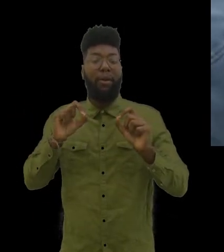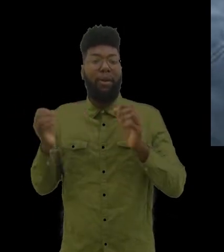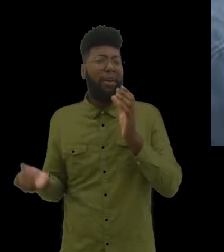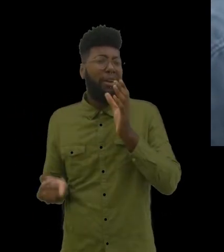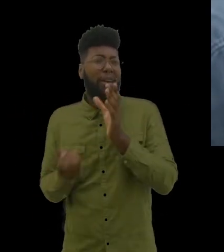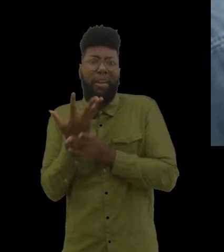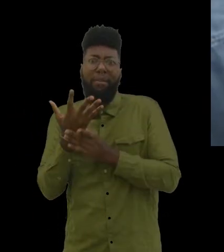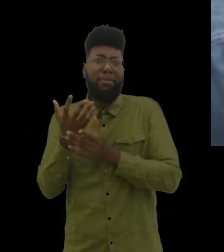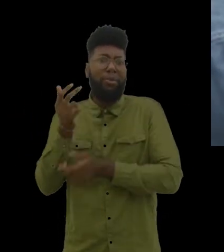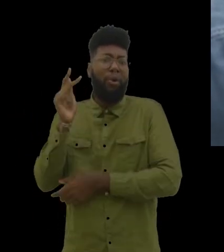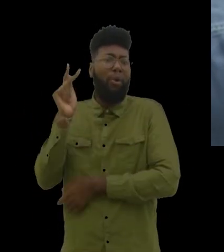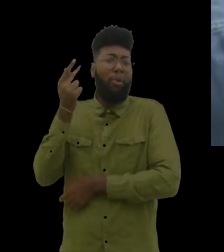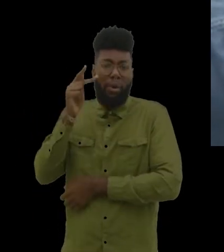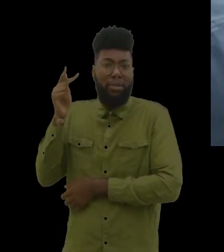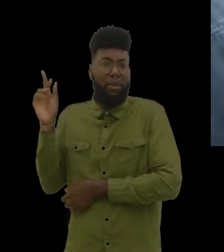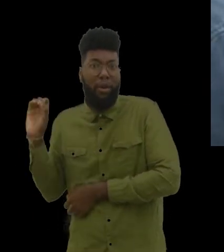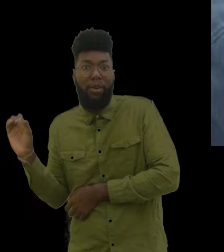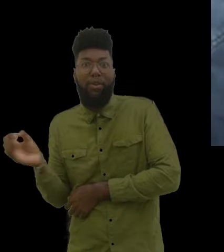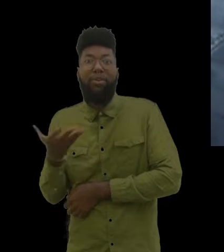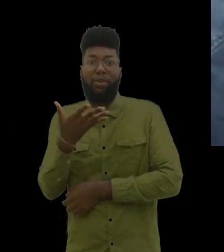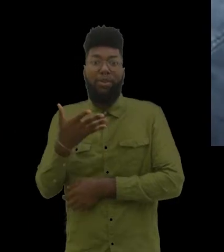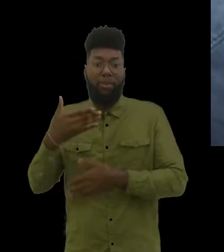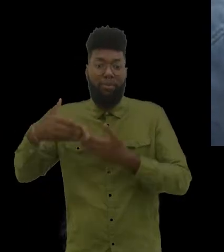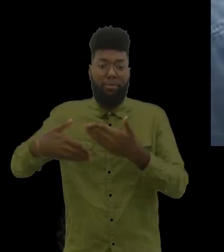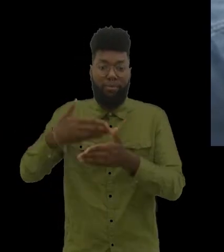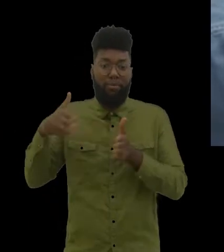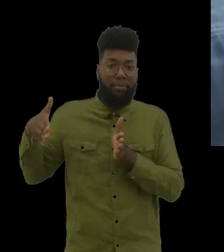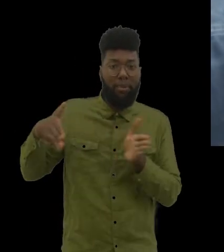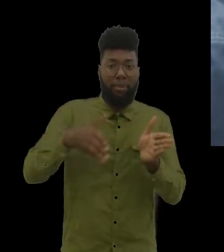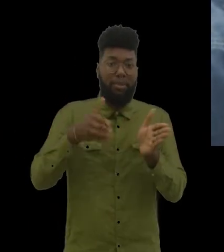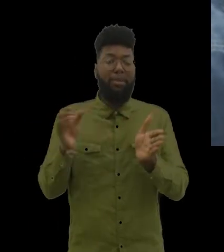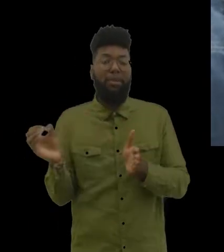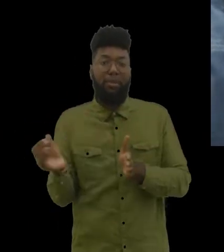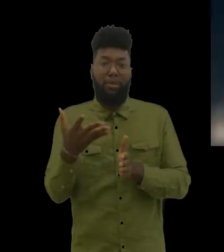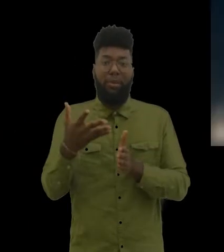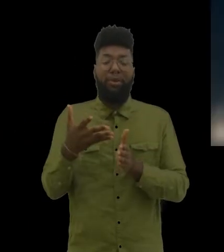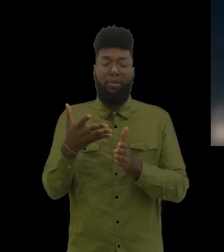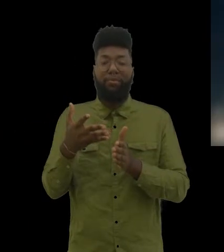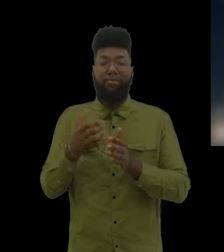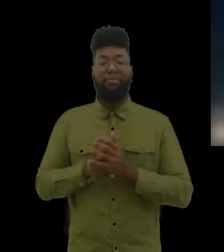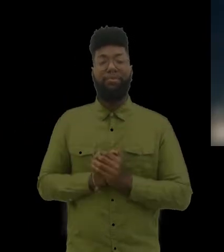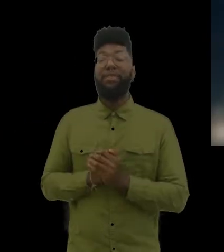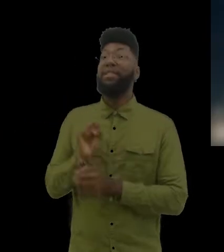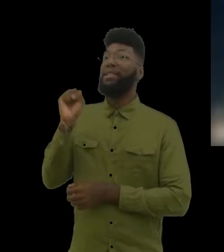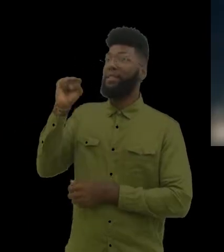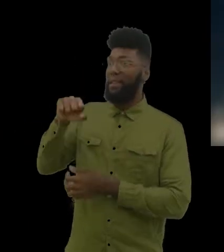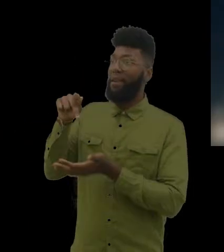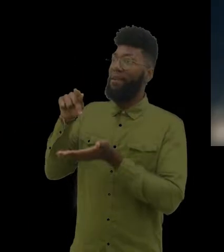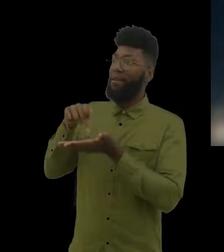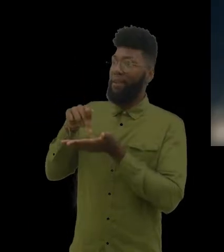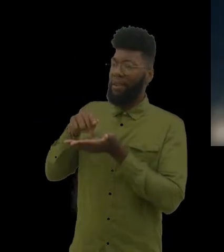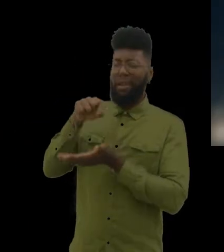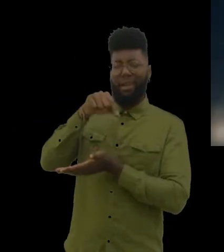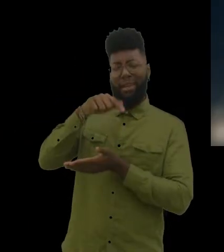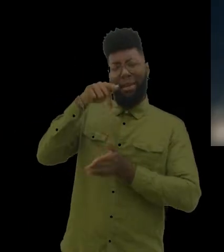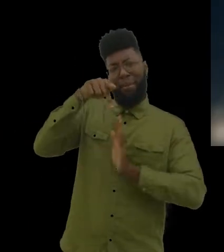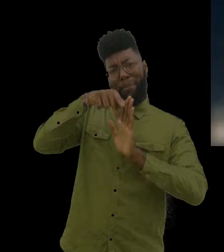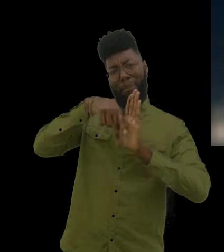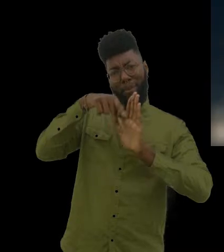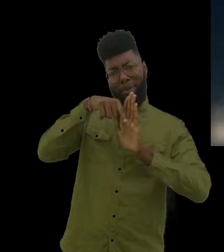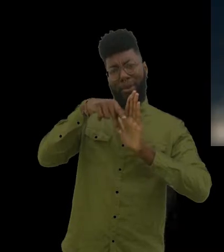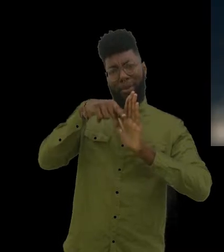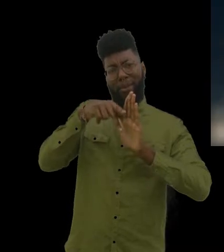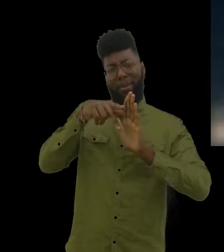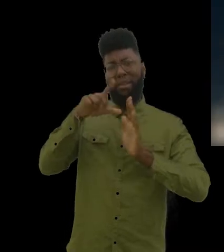nova história. Verdade. Trazendo também um pouco do que eles já vinham trabalhando, né, prof? Verdade, verdade. O projeto tomou